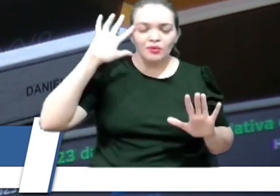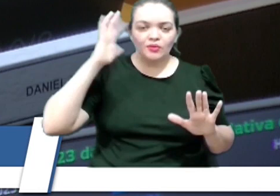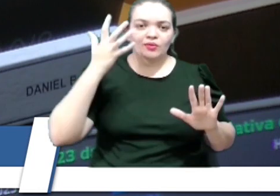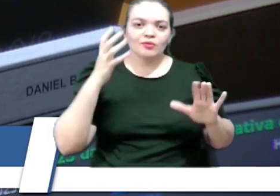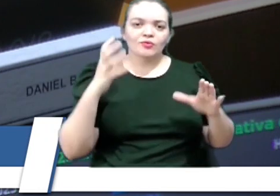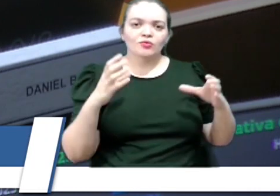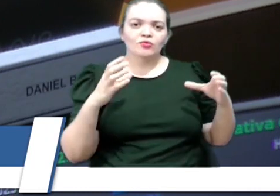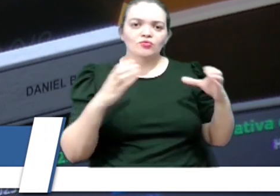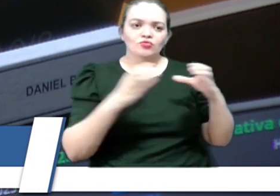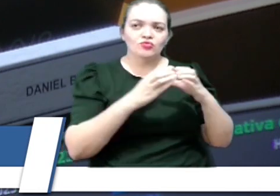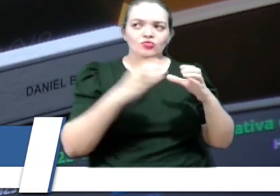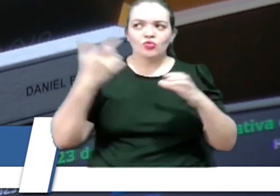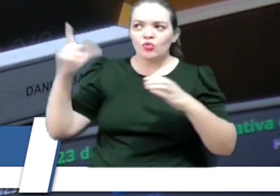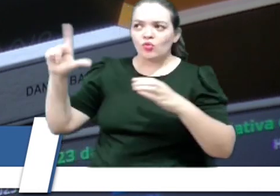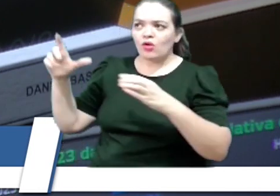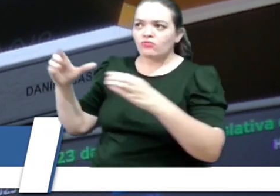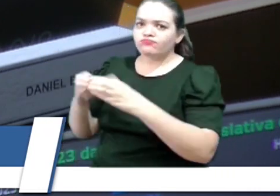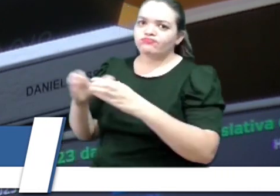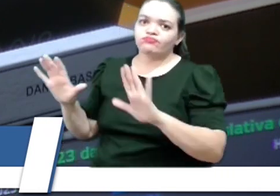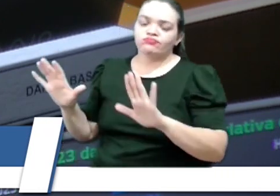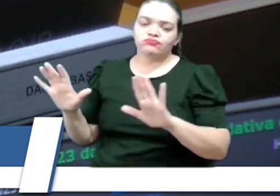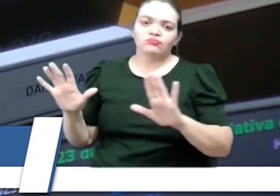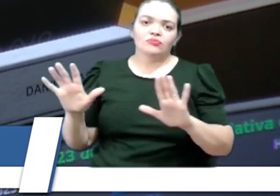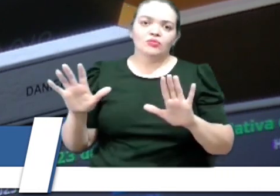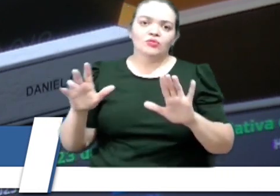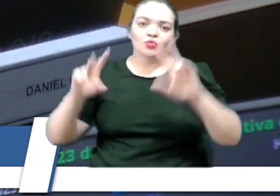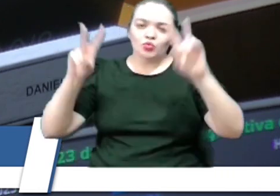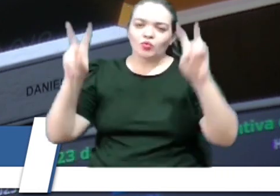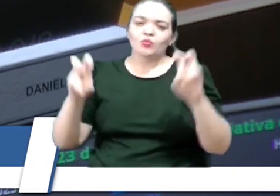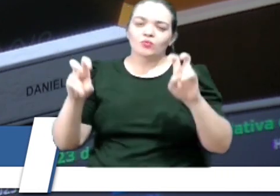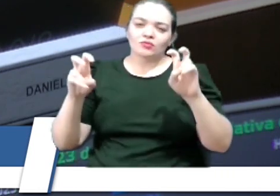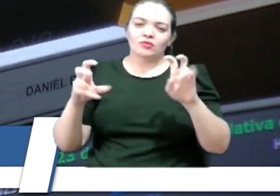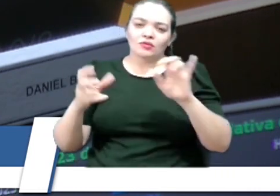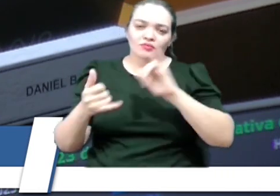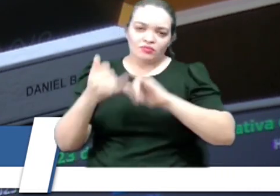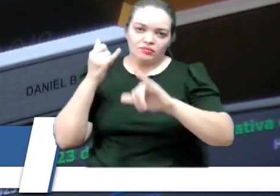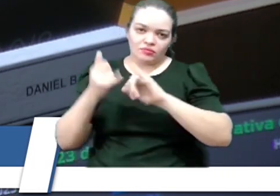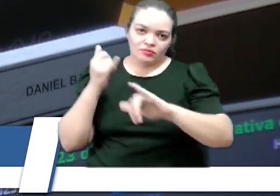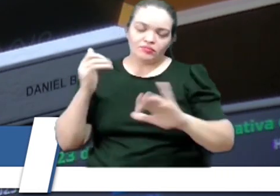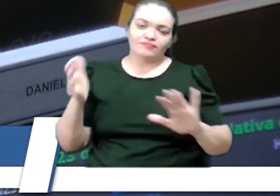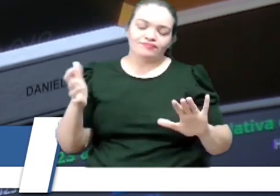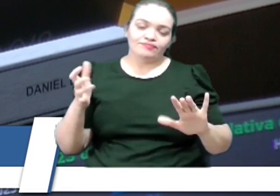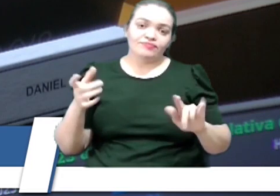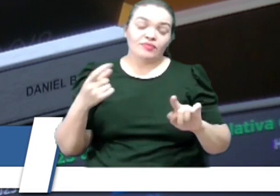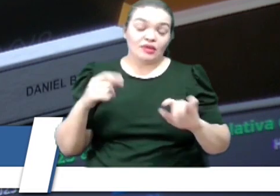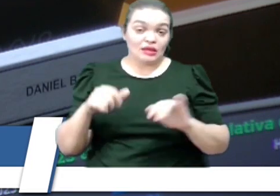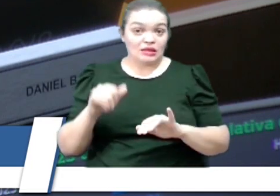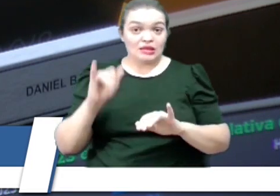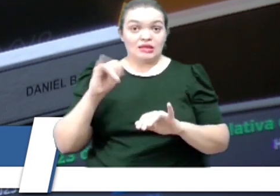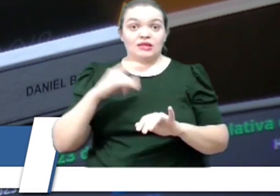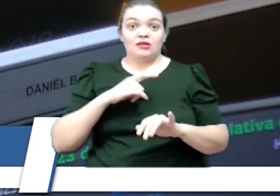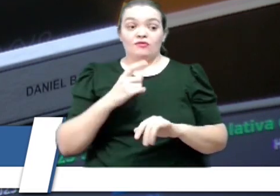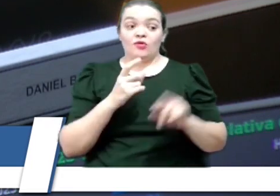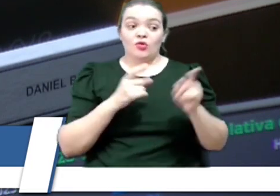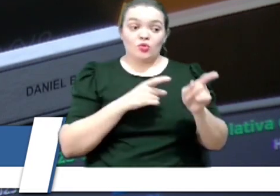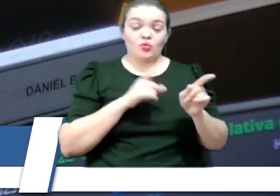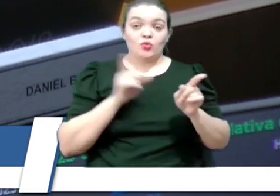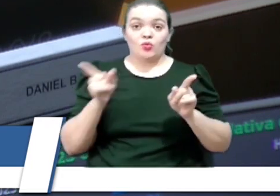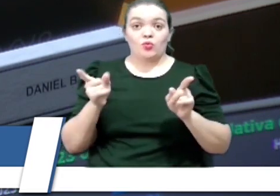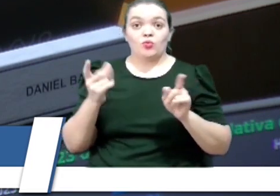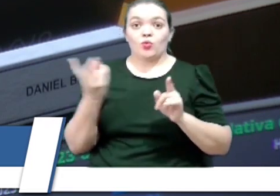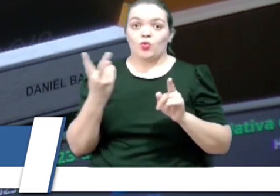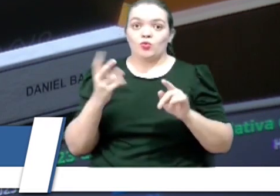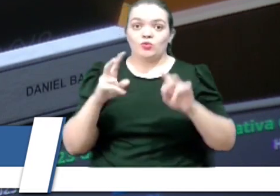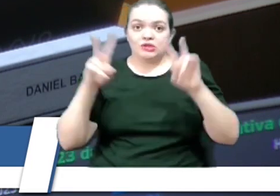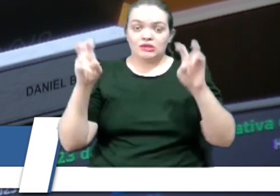com a outra, de mesma matéria, de mesmo assunto. Ou seja, se houver duas matérias de um mesmo